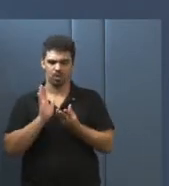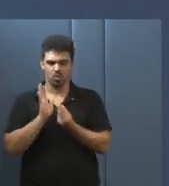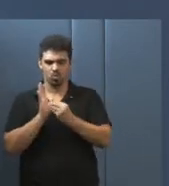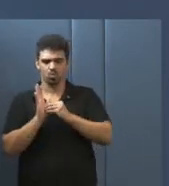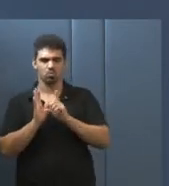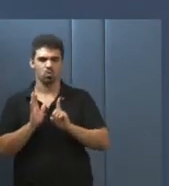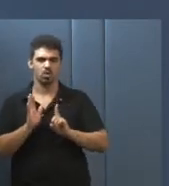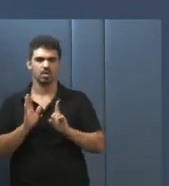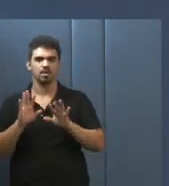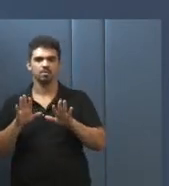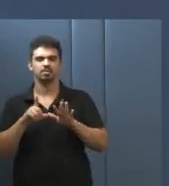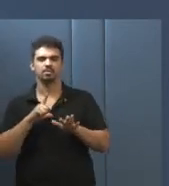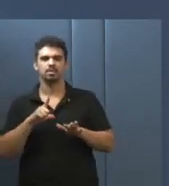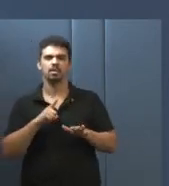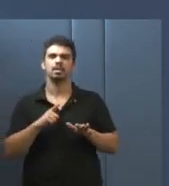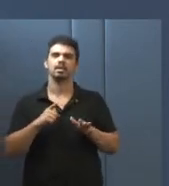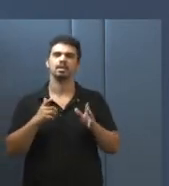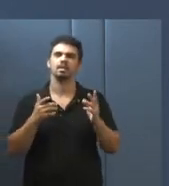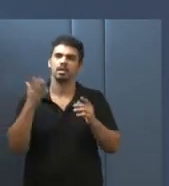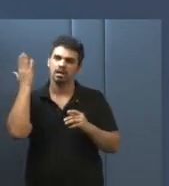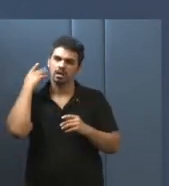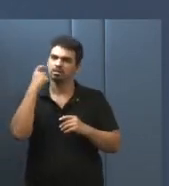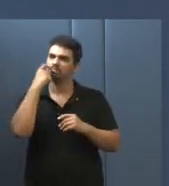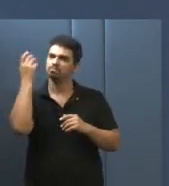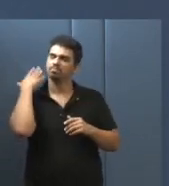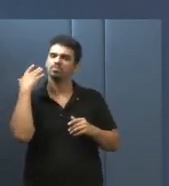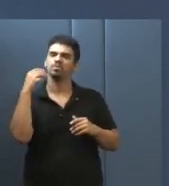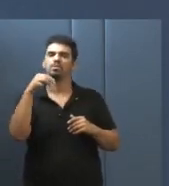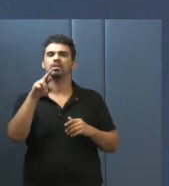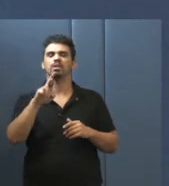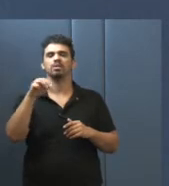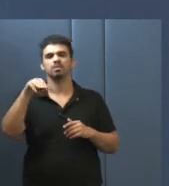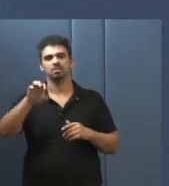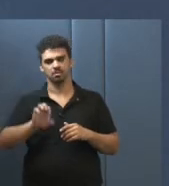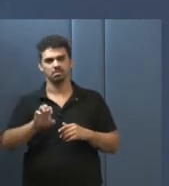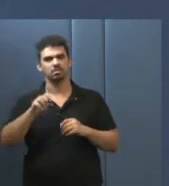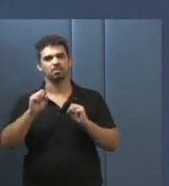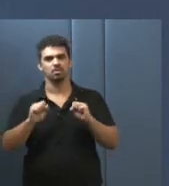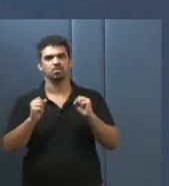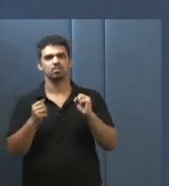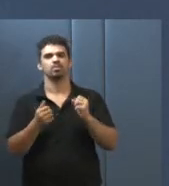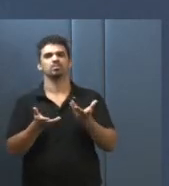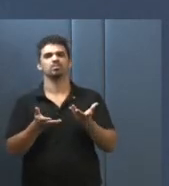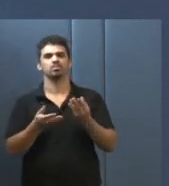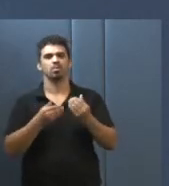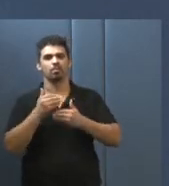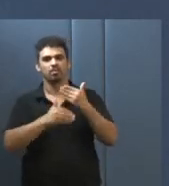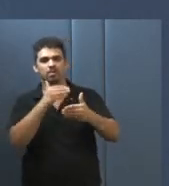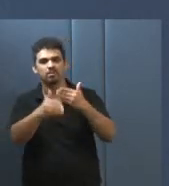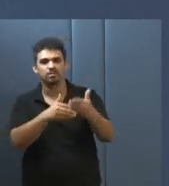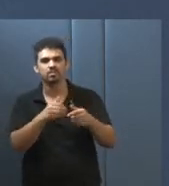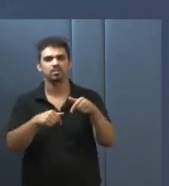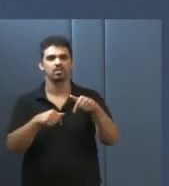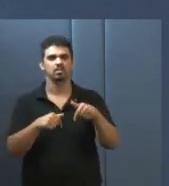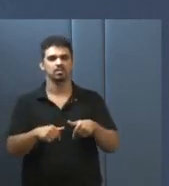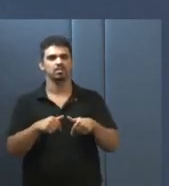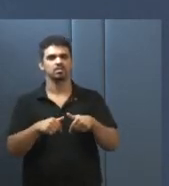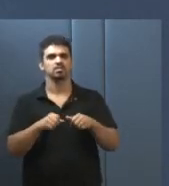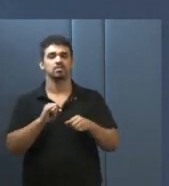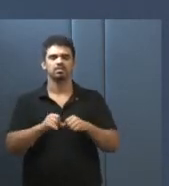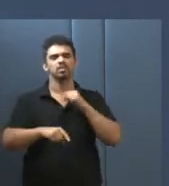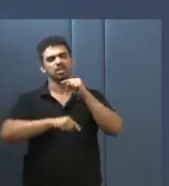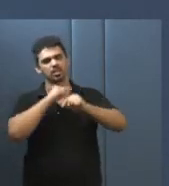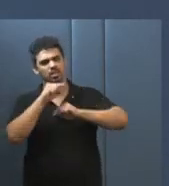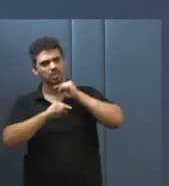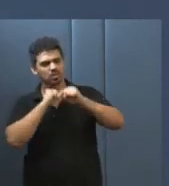tem até um caso recente. O MRE pode ser chamado a formalmente se manifestar nesses processos todas as vezes que existem dúvidas com